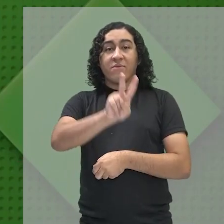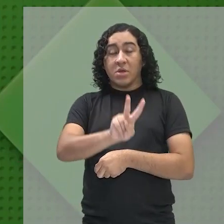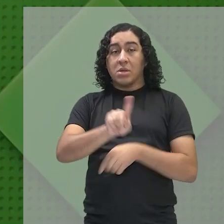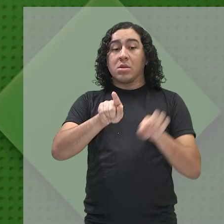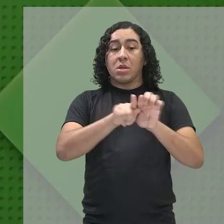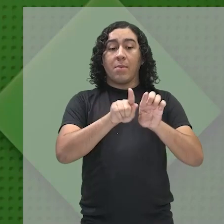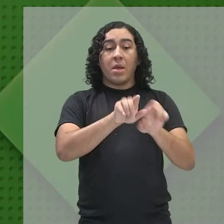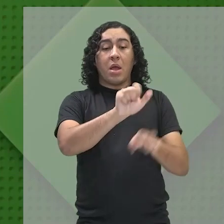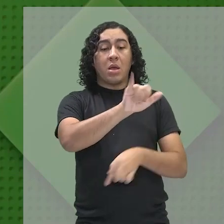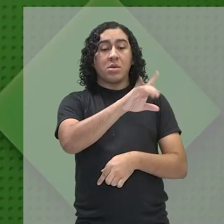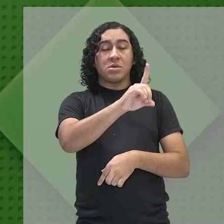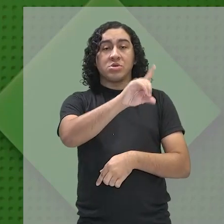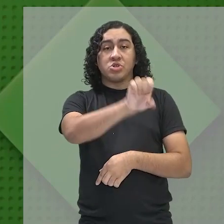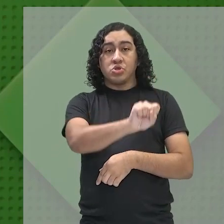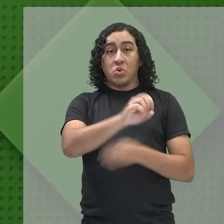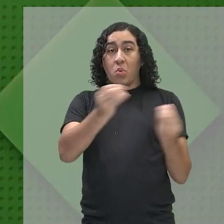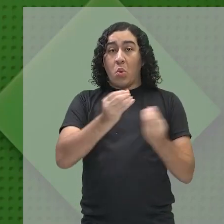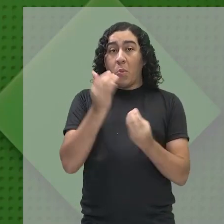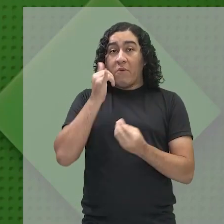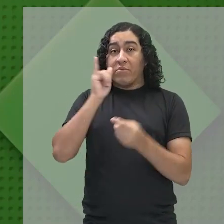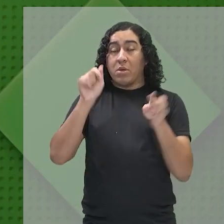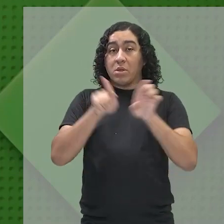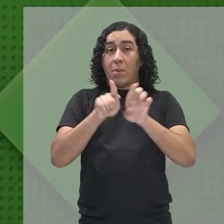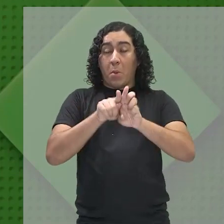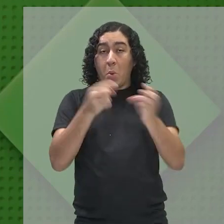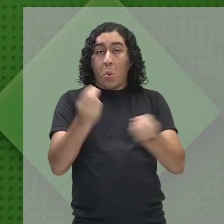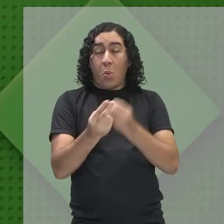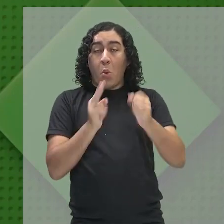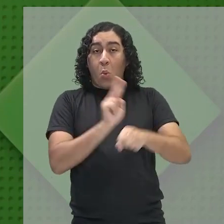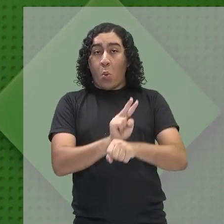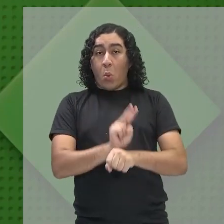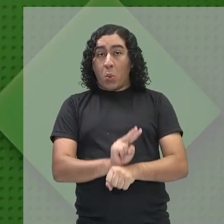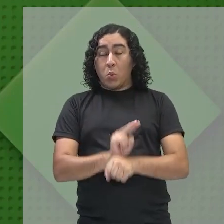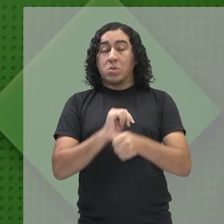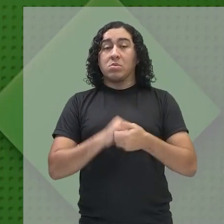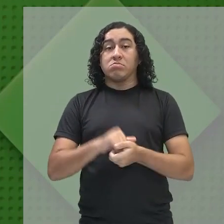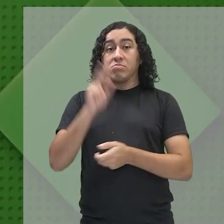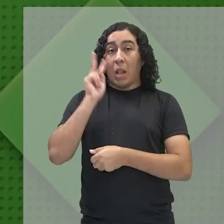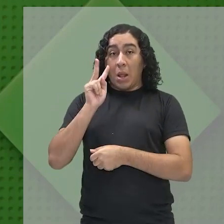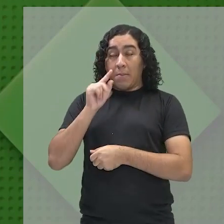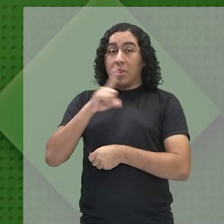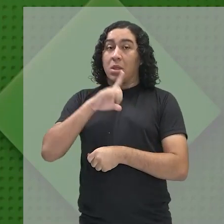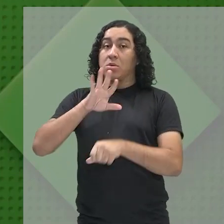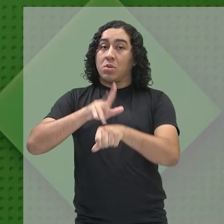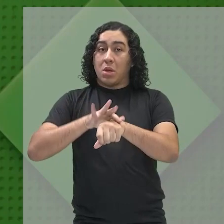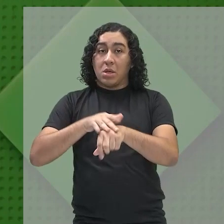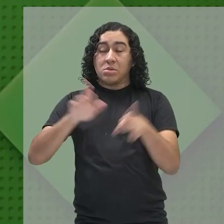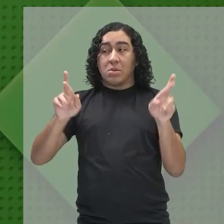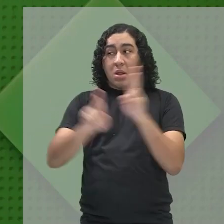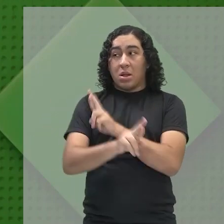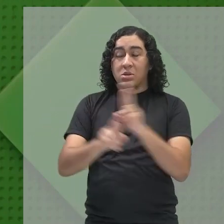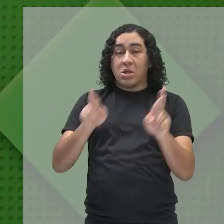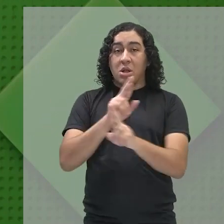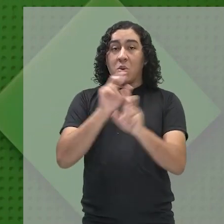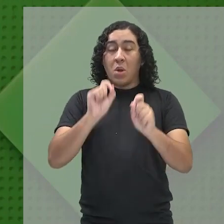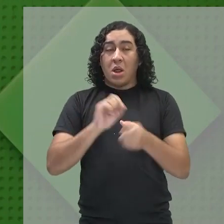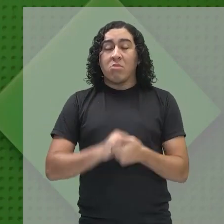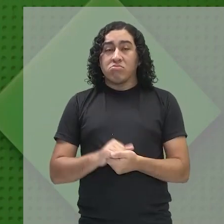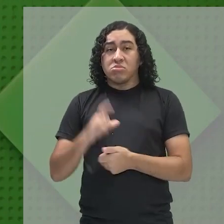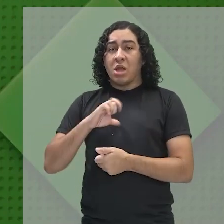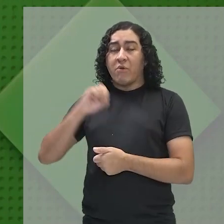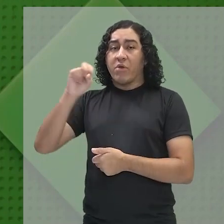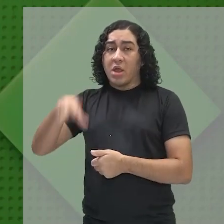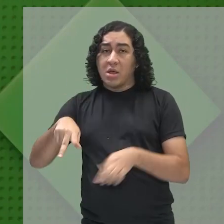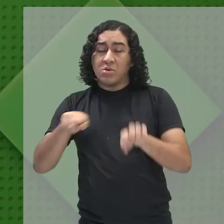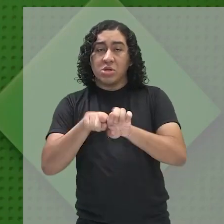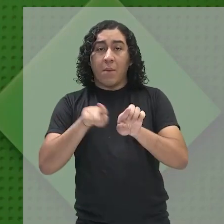de prevenir e também de tratamento de algumas doenças. Lembrando que a gente vai ter aí doenças que estão relacionadas com vírus, com bactérias, por